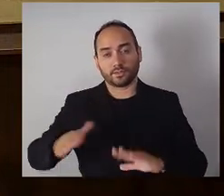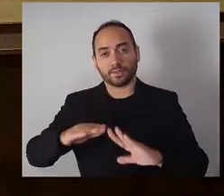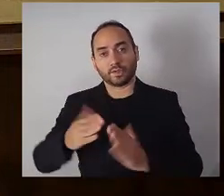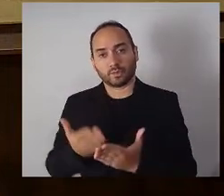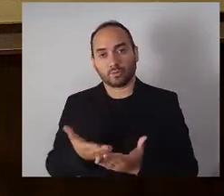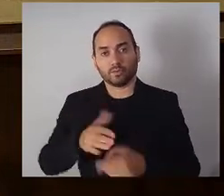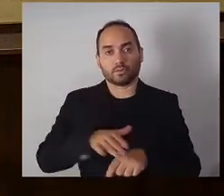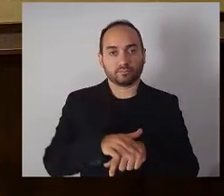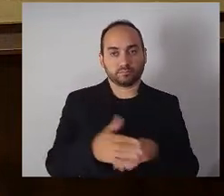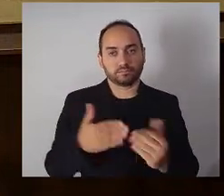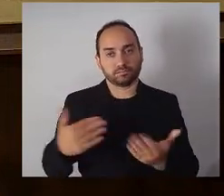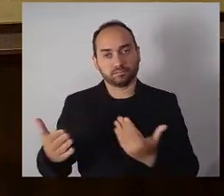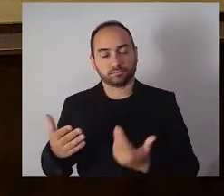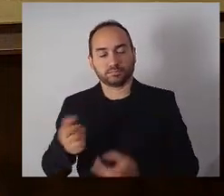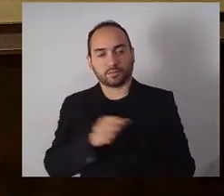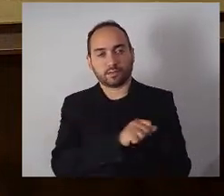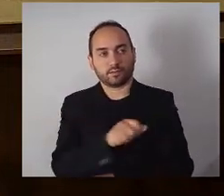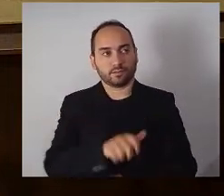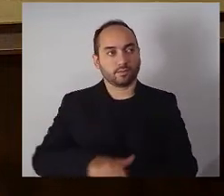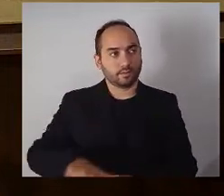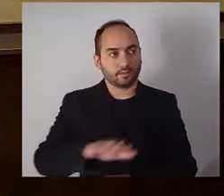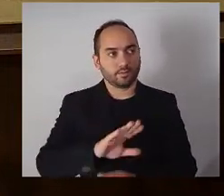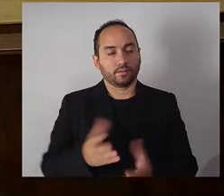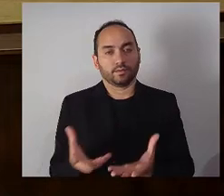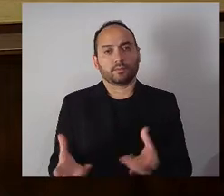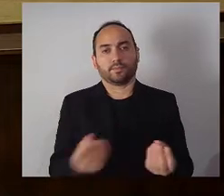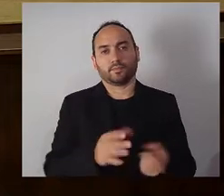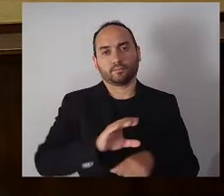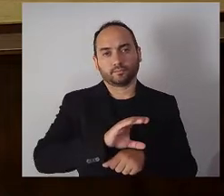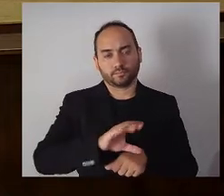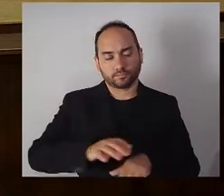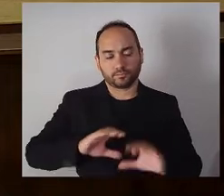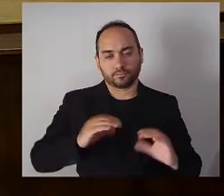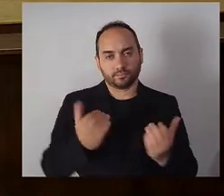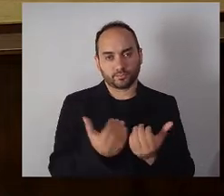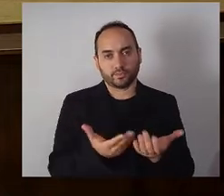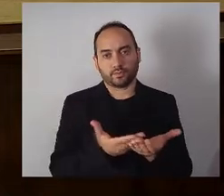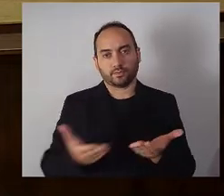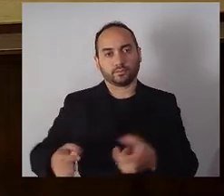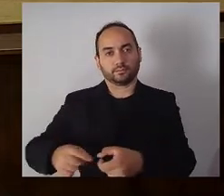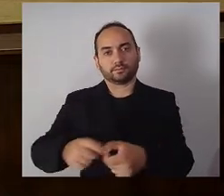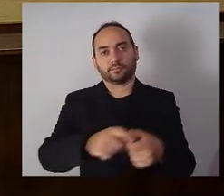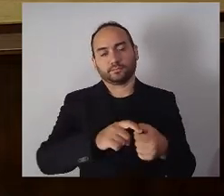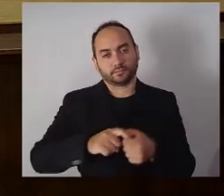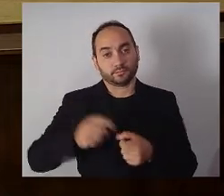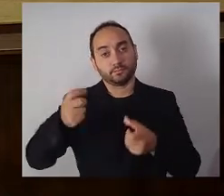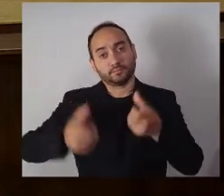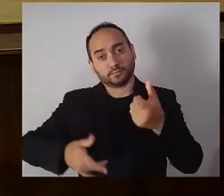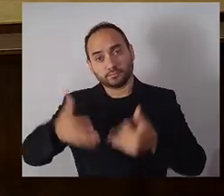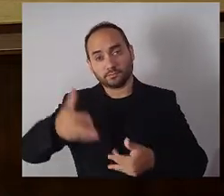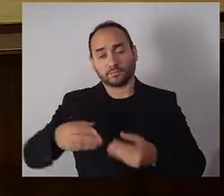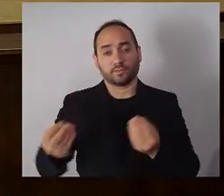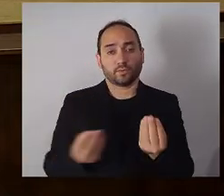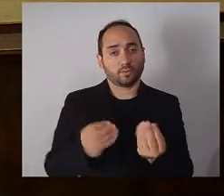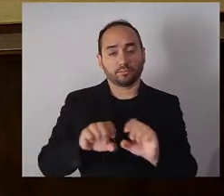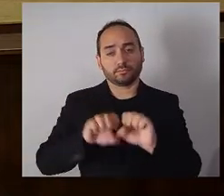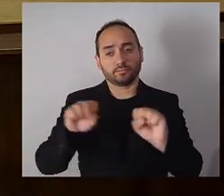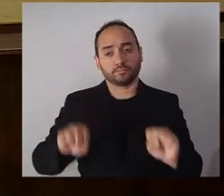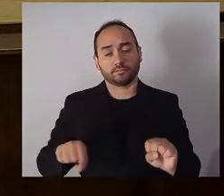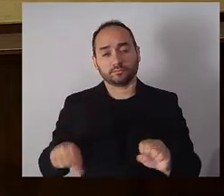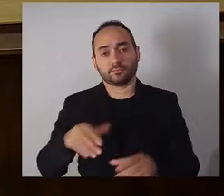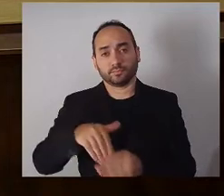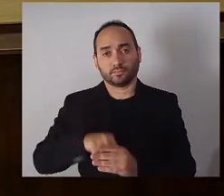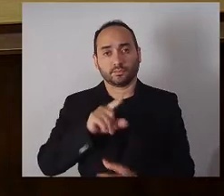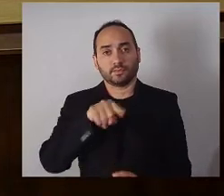com os alunos, vai às comunidades, aos bairros, aos distritos, e explicar como é que funciona. E